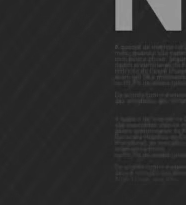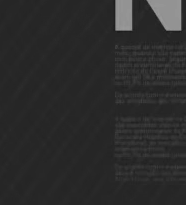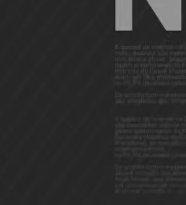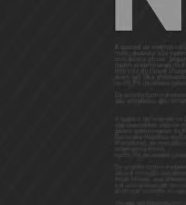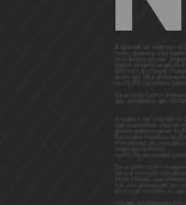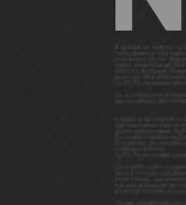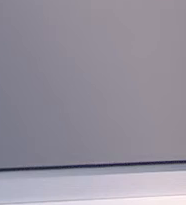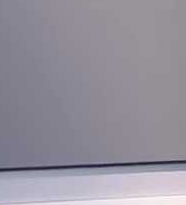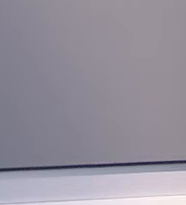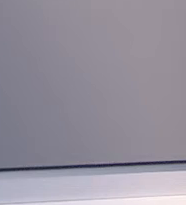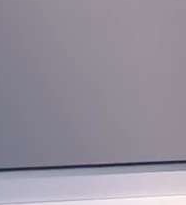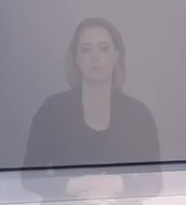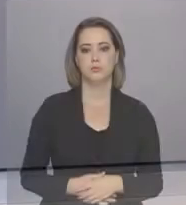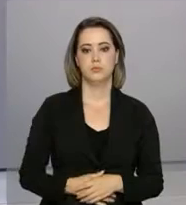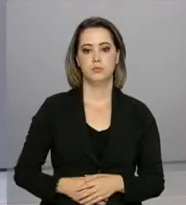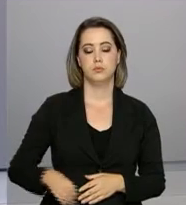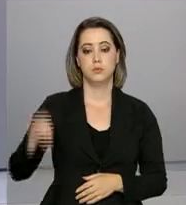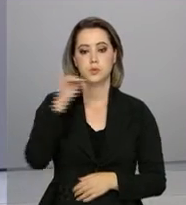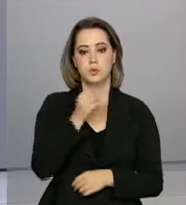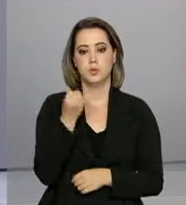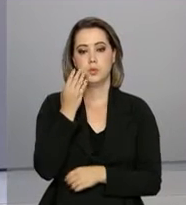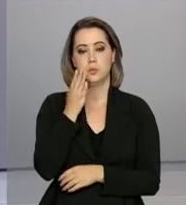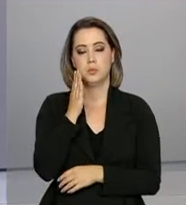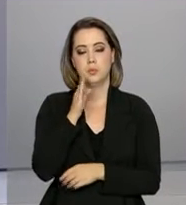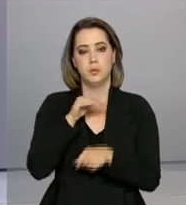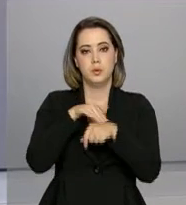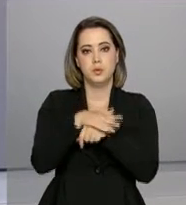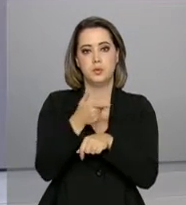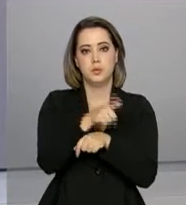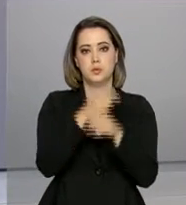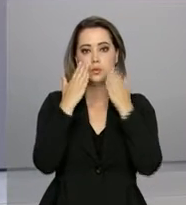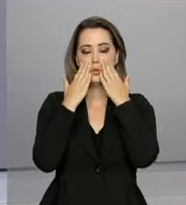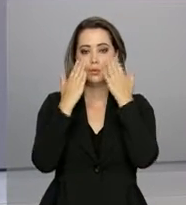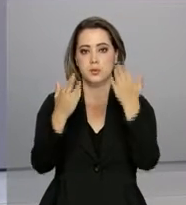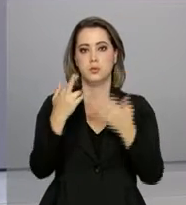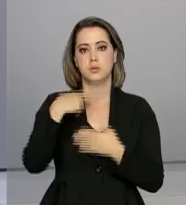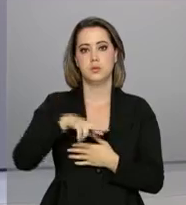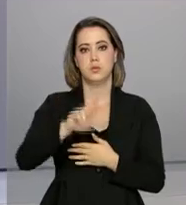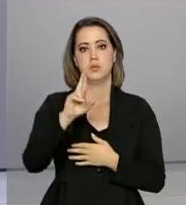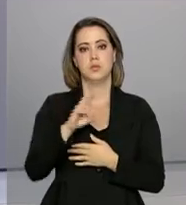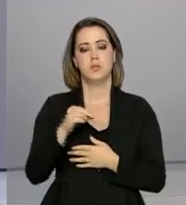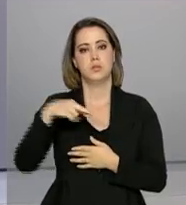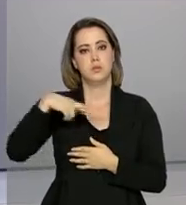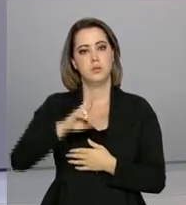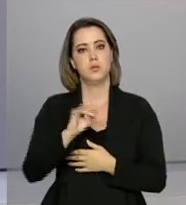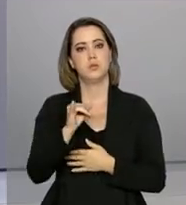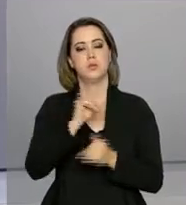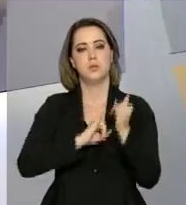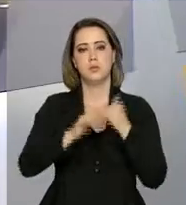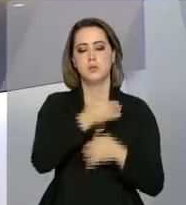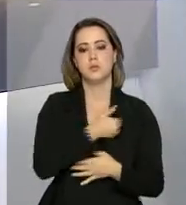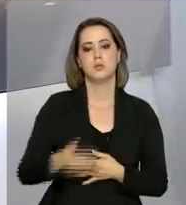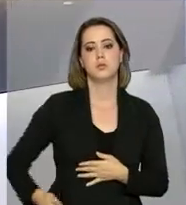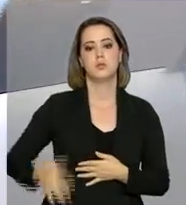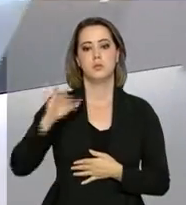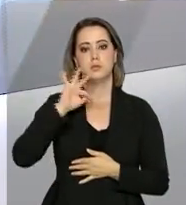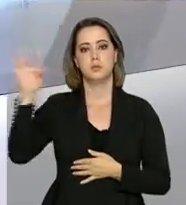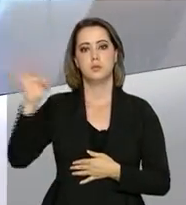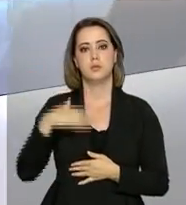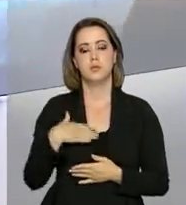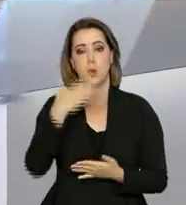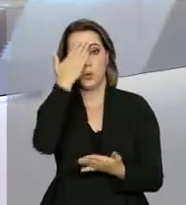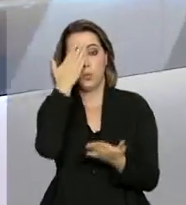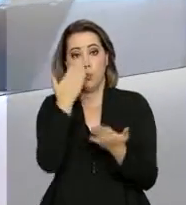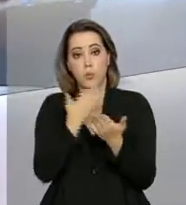olá boa noite no ar mais uma edição do repórter nbr com as notícias do governo federal a confiança